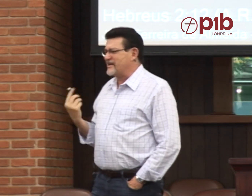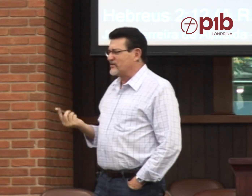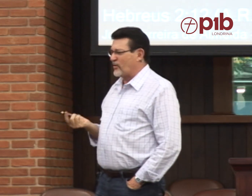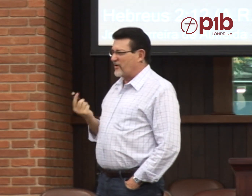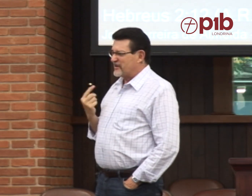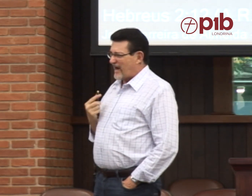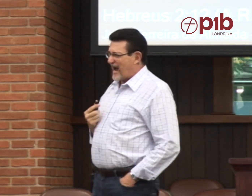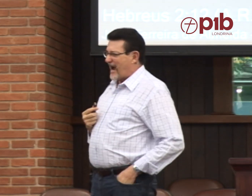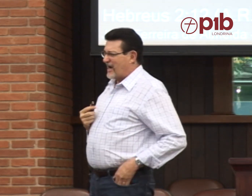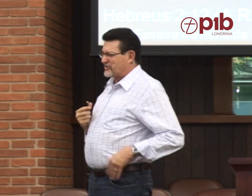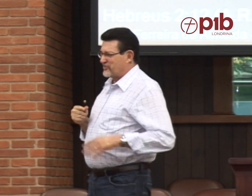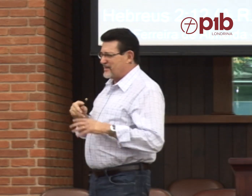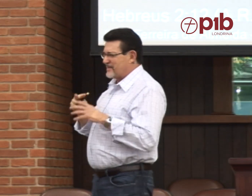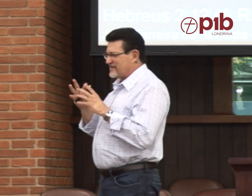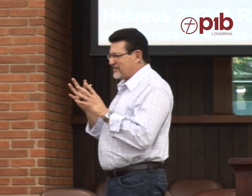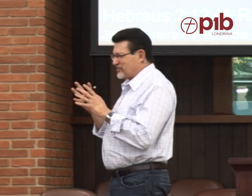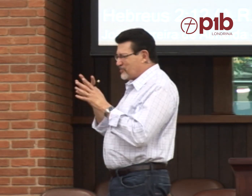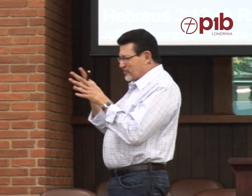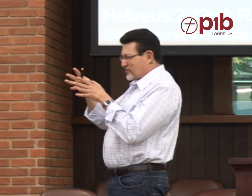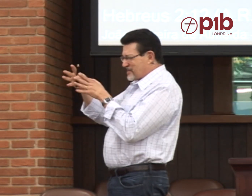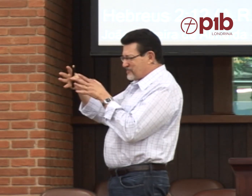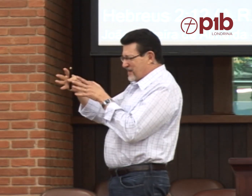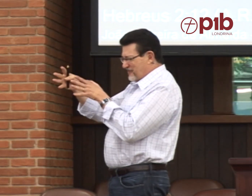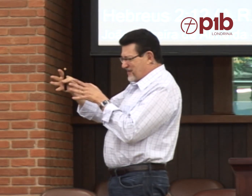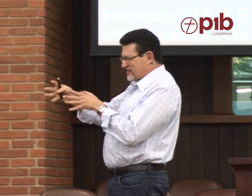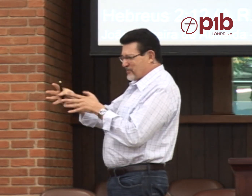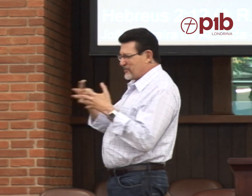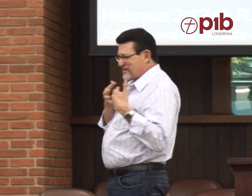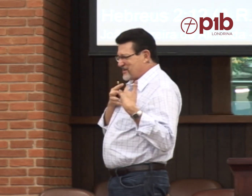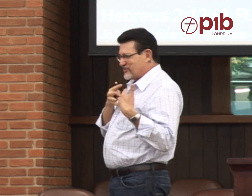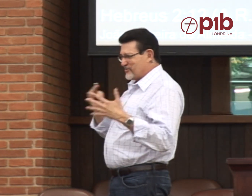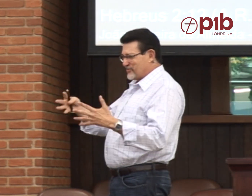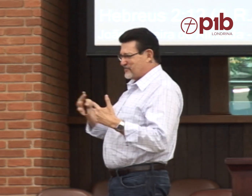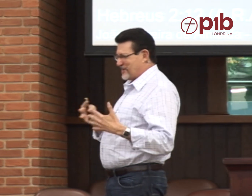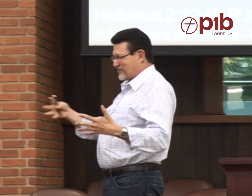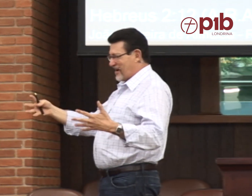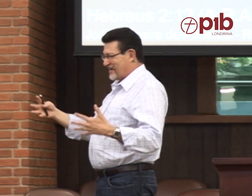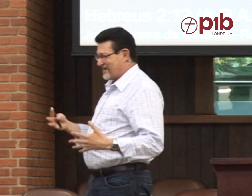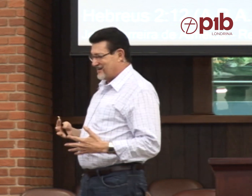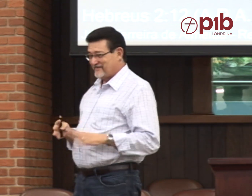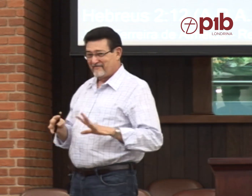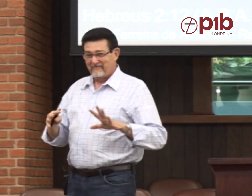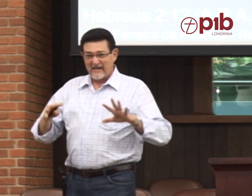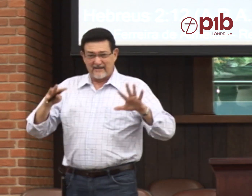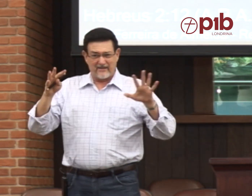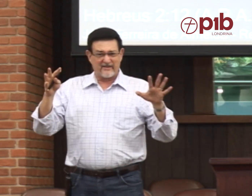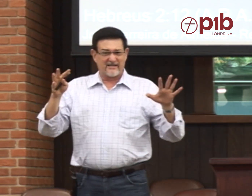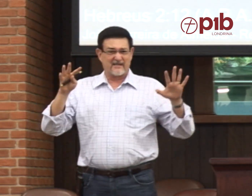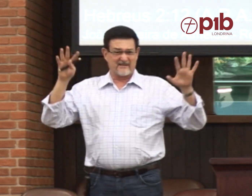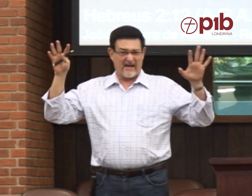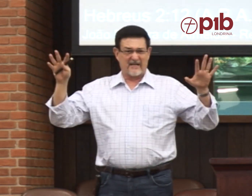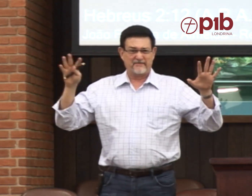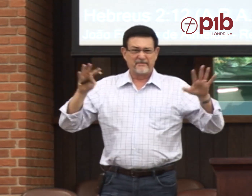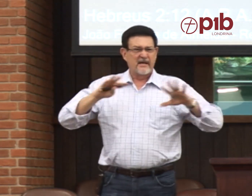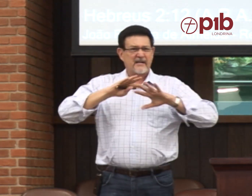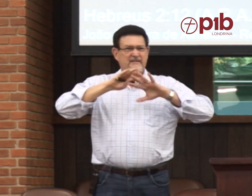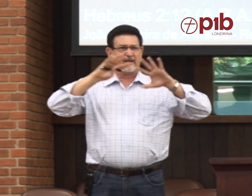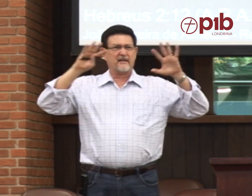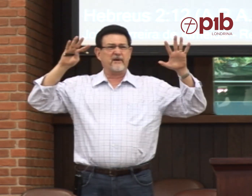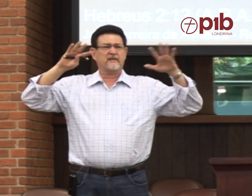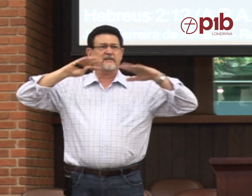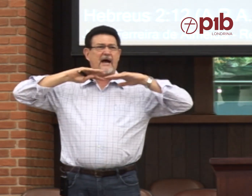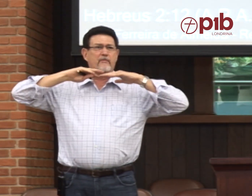ou vocês só acham que existe o mundo físico e não existe um mundo espiritual aqui dentro dessa sala